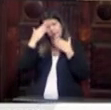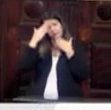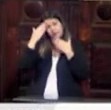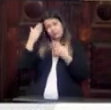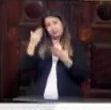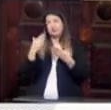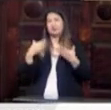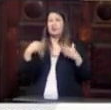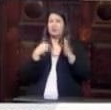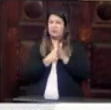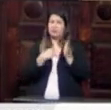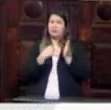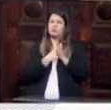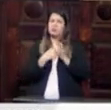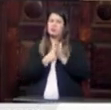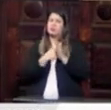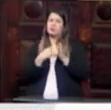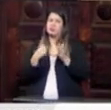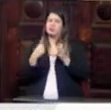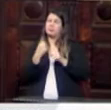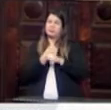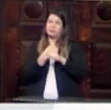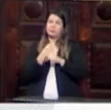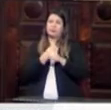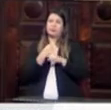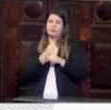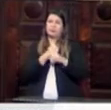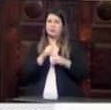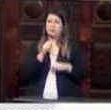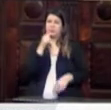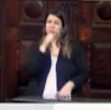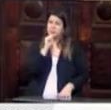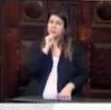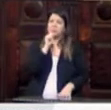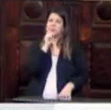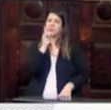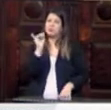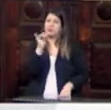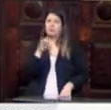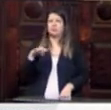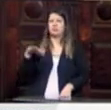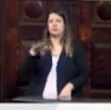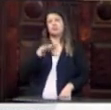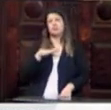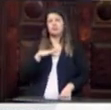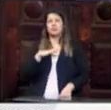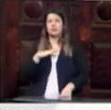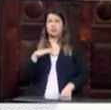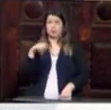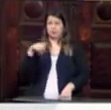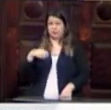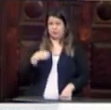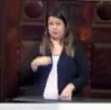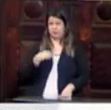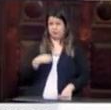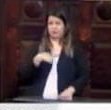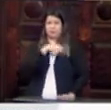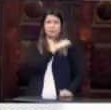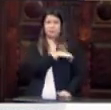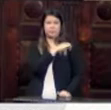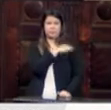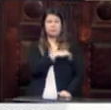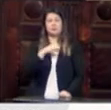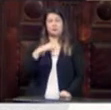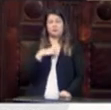a luta de tantos anos dessas mães, desses pais, principalmente das mães presentes no Rio de Janeiro, que dão um